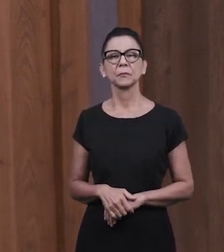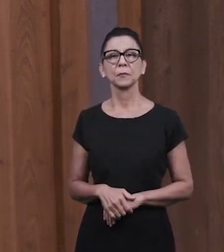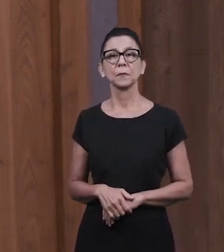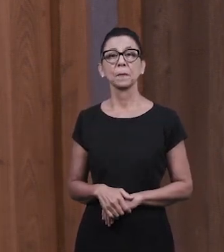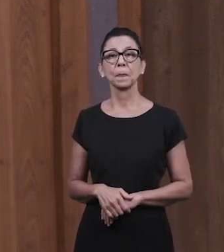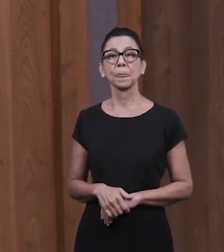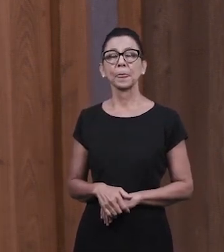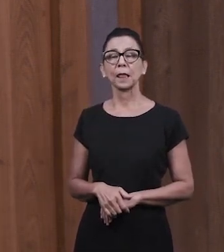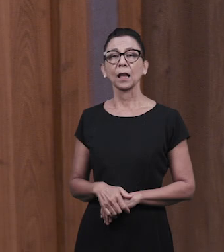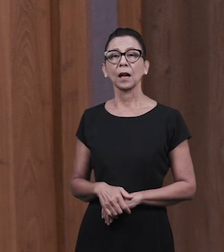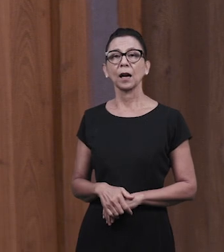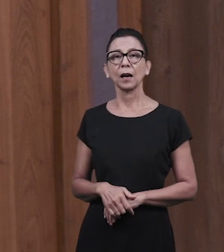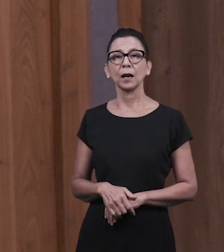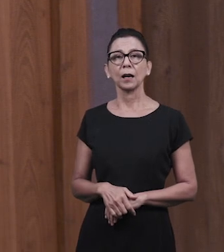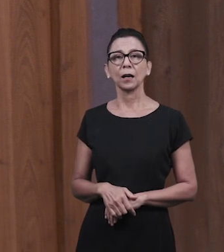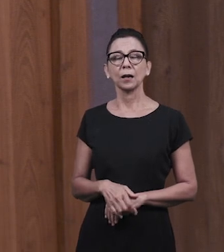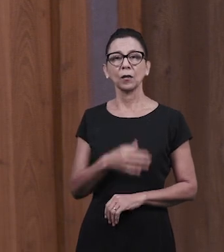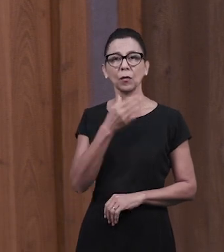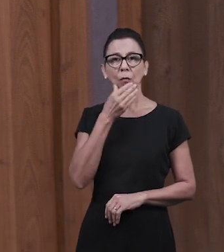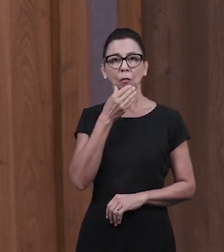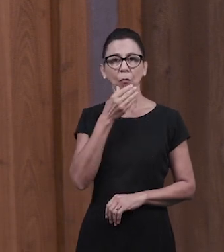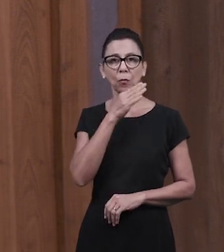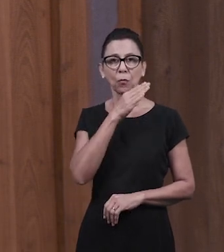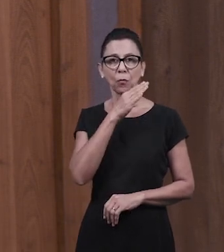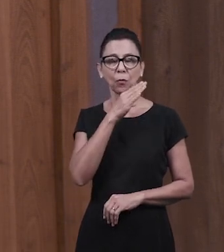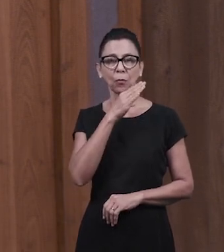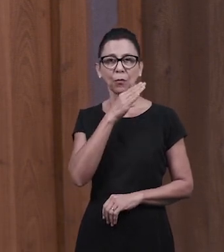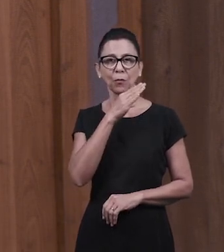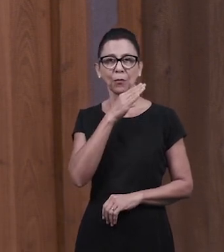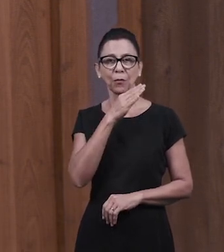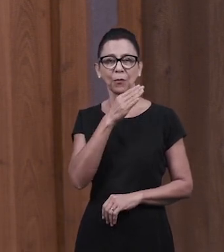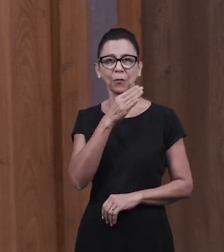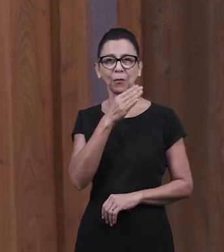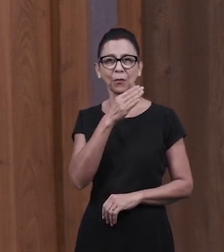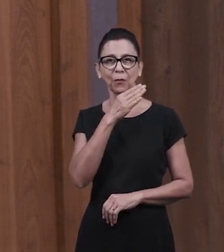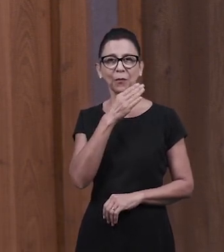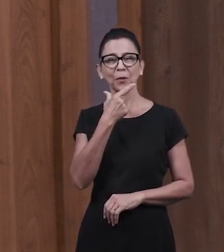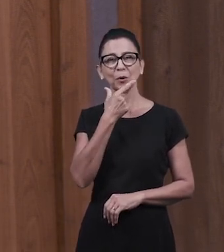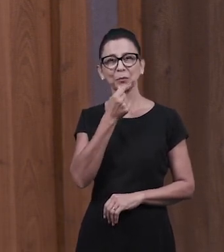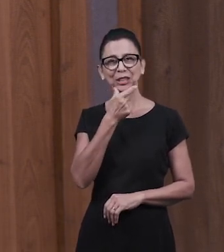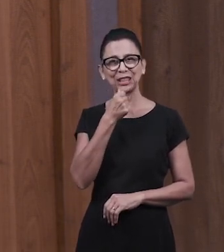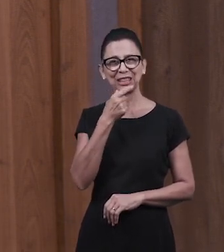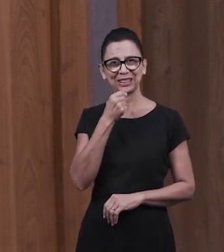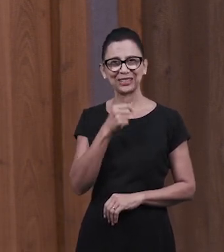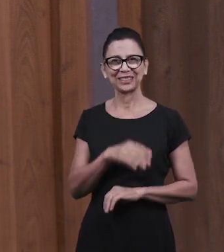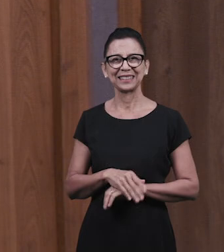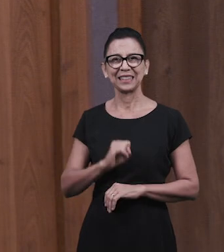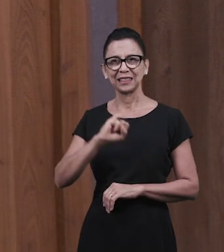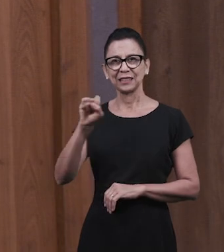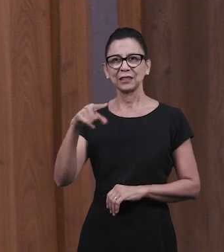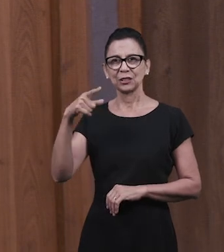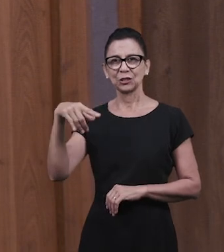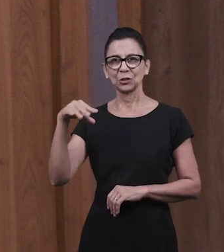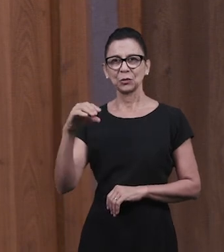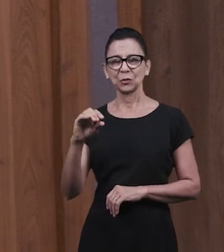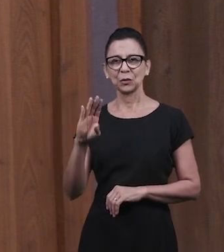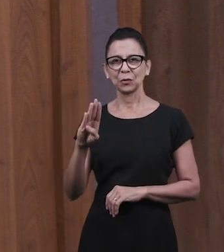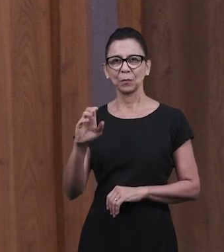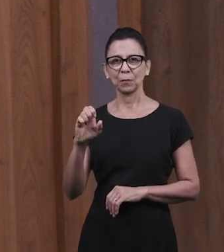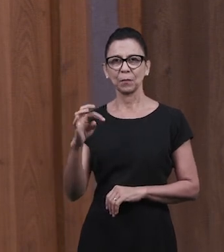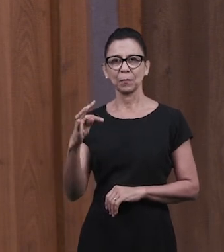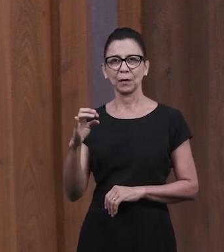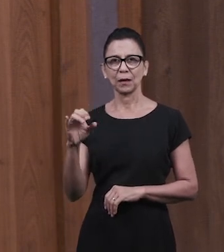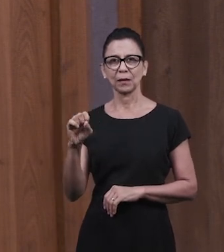pergunta ao João Batista. O João Batista é um intermediário, da classe intermediária da igreja de Campina Grande, lá